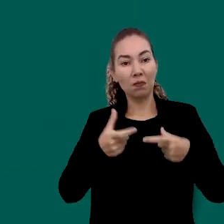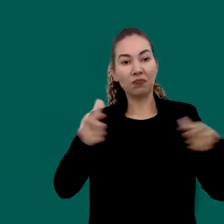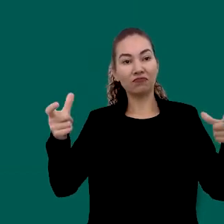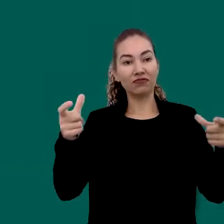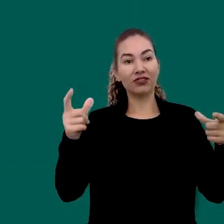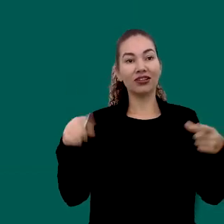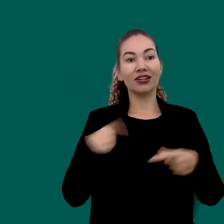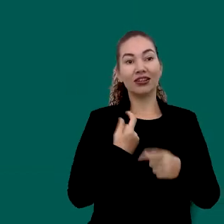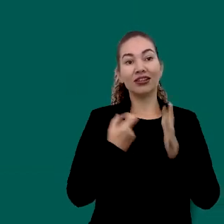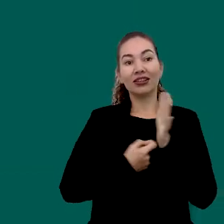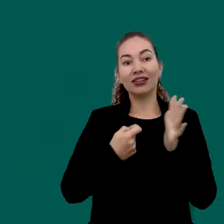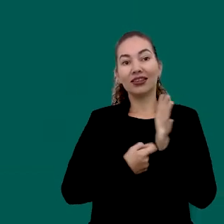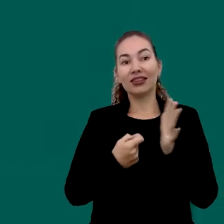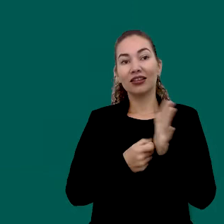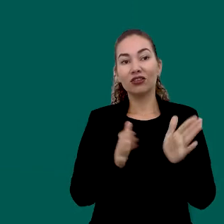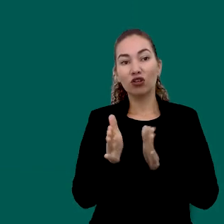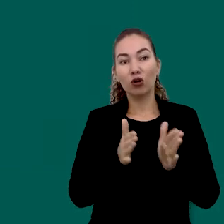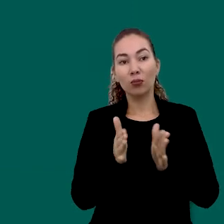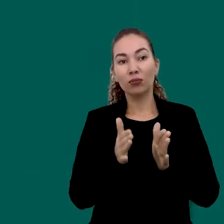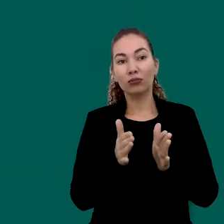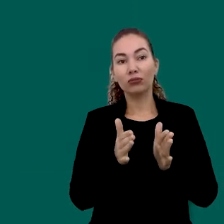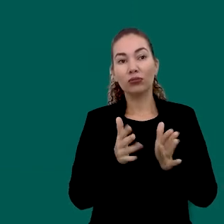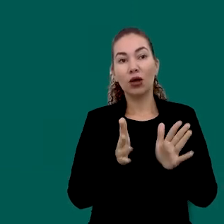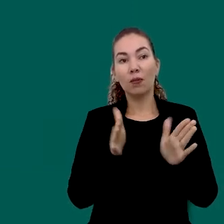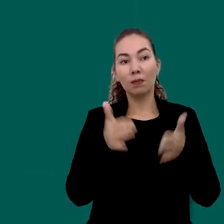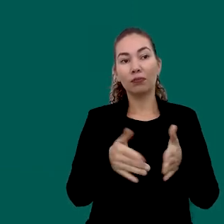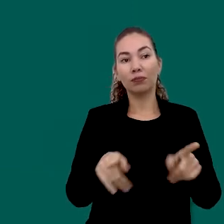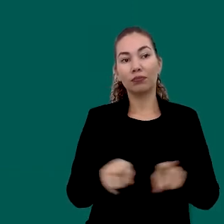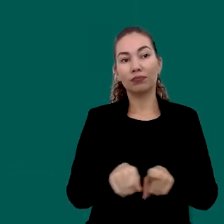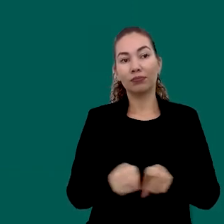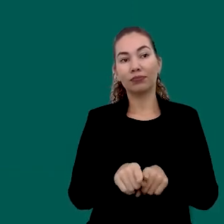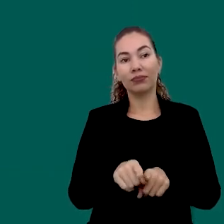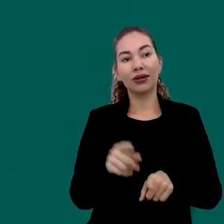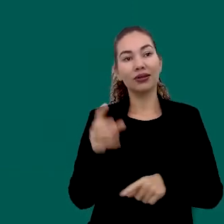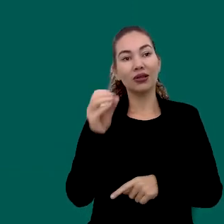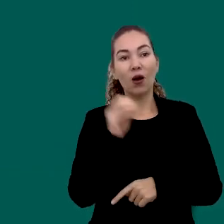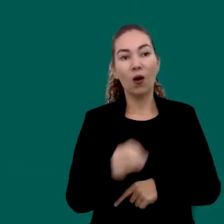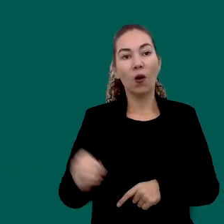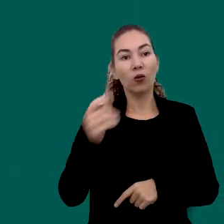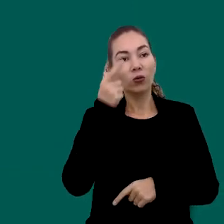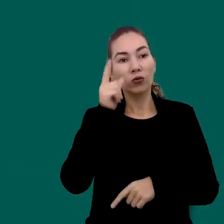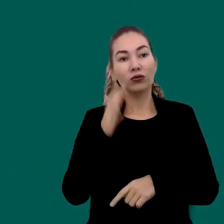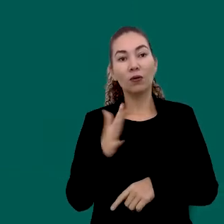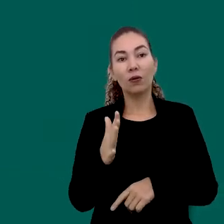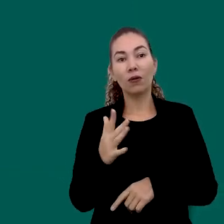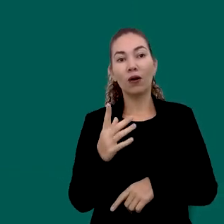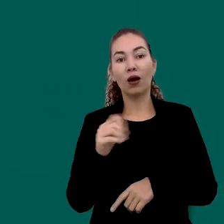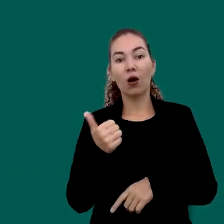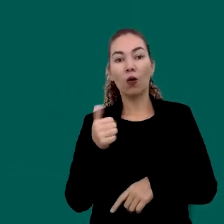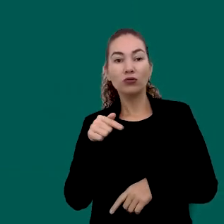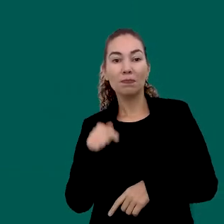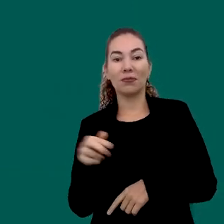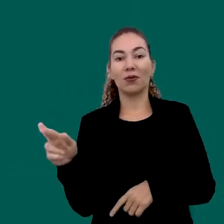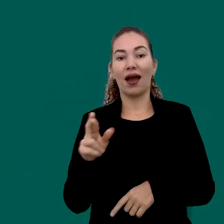e a gente vendeu cotas durante a live para os meninos também. Então, foi uma live que a gente conseguiu arrecadar aproximadamente R$11 mil. A